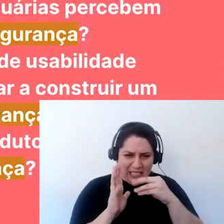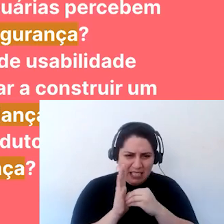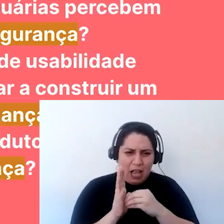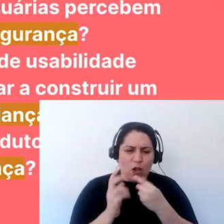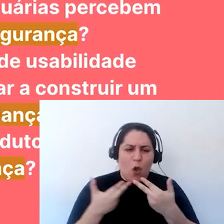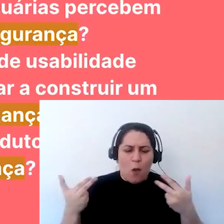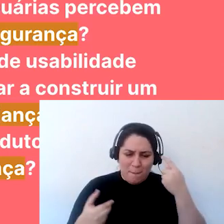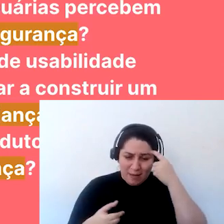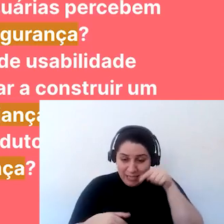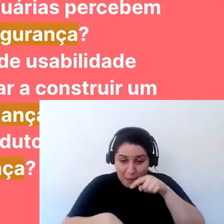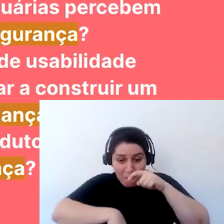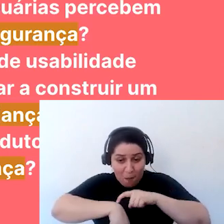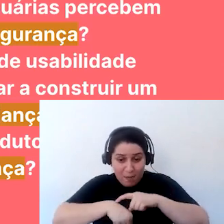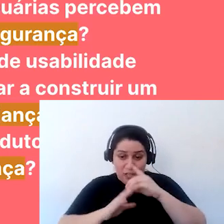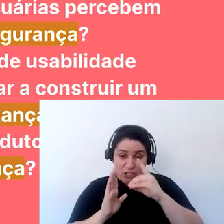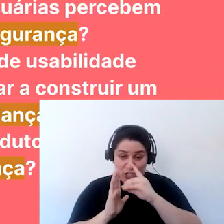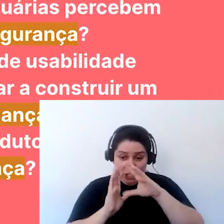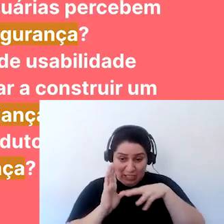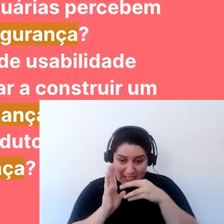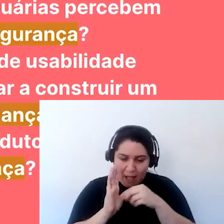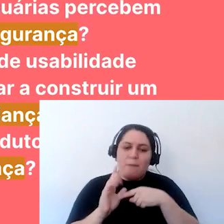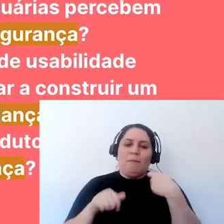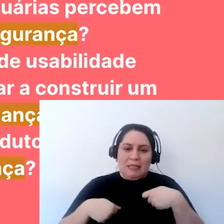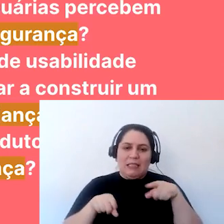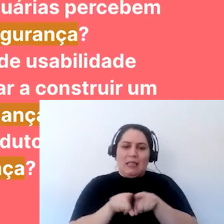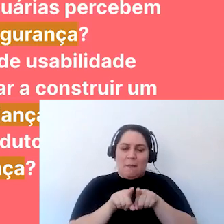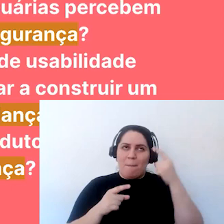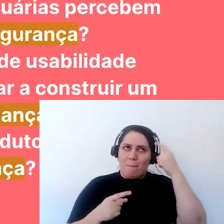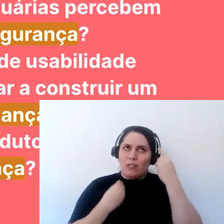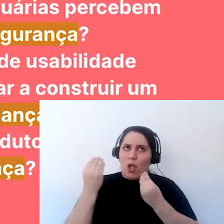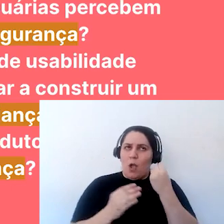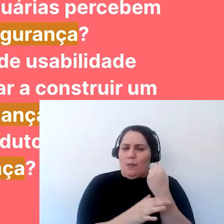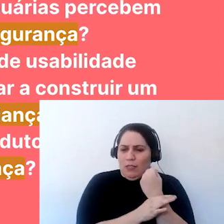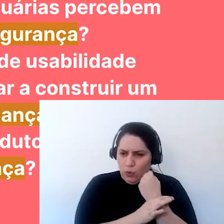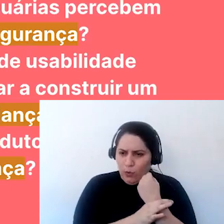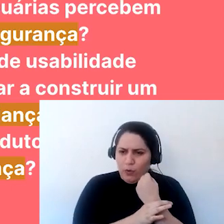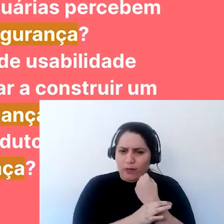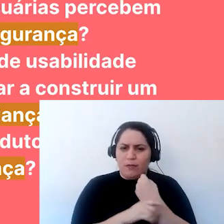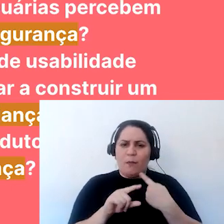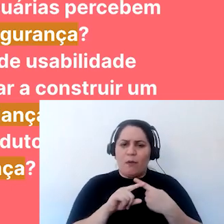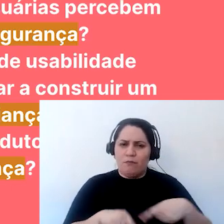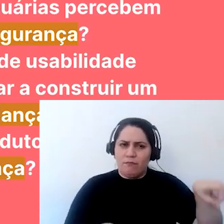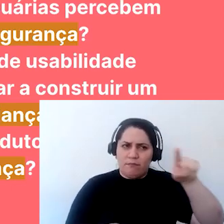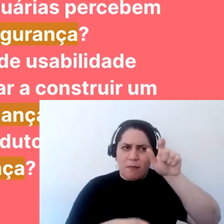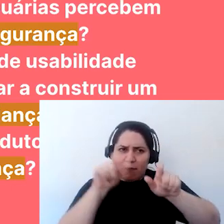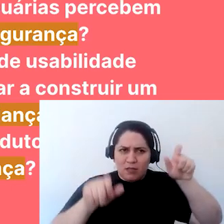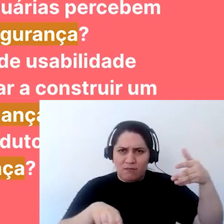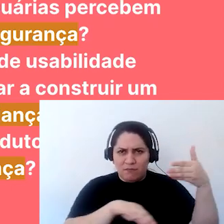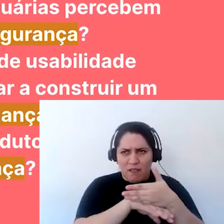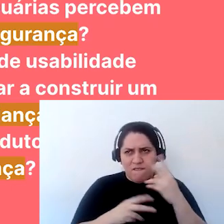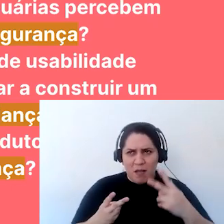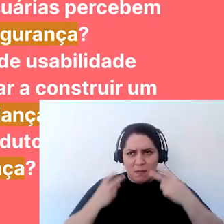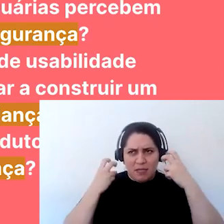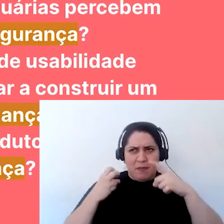desde o design. Então, quando a gente pensava no nosso design, a gente questionava, como que nossos usuários vão perceber privacidade e segurança